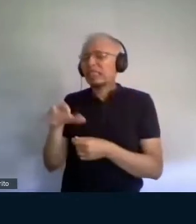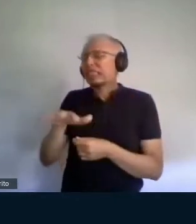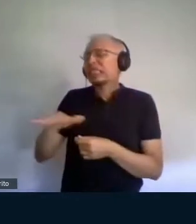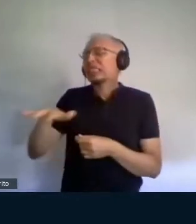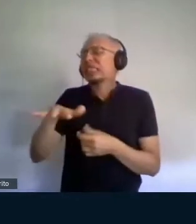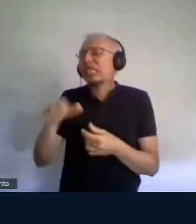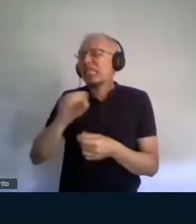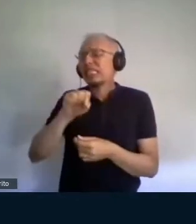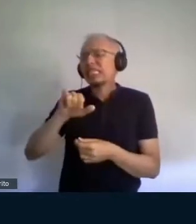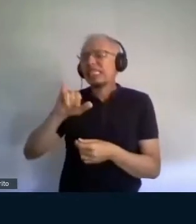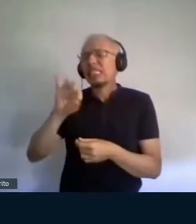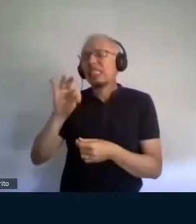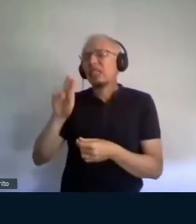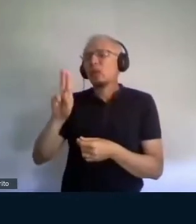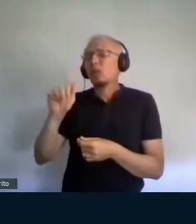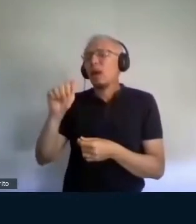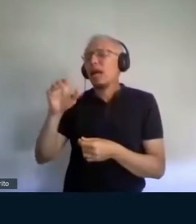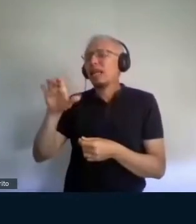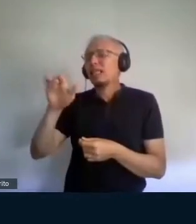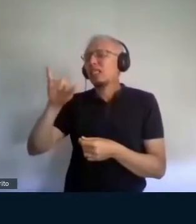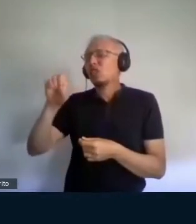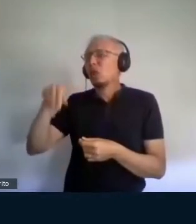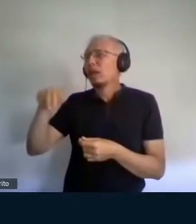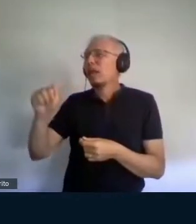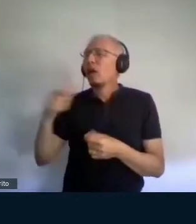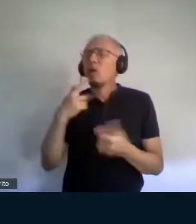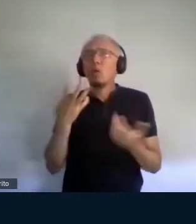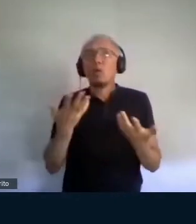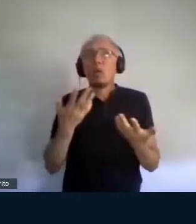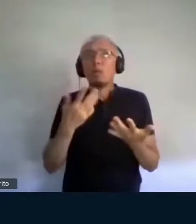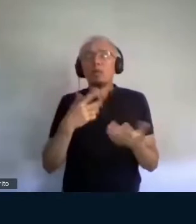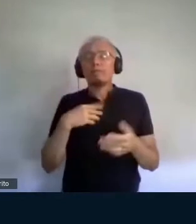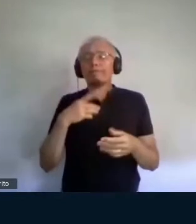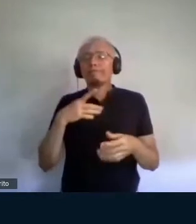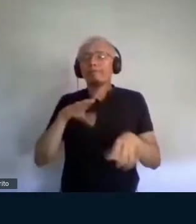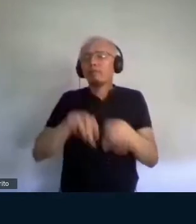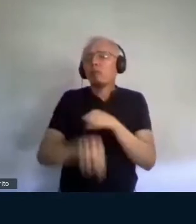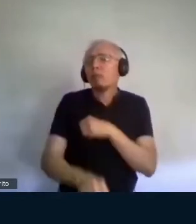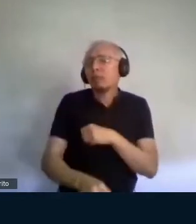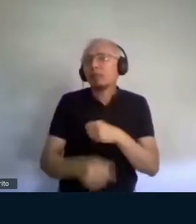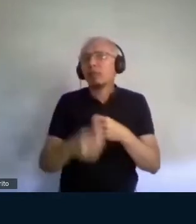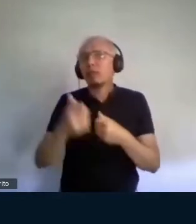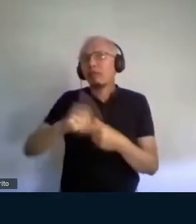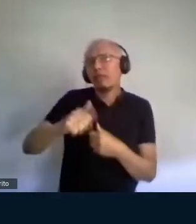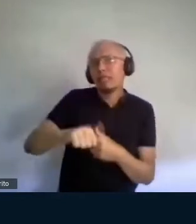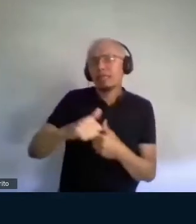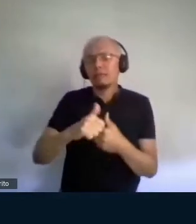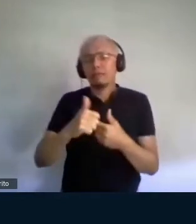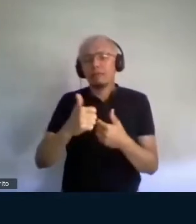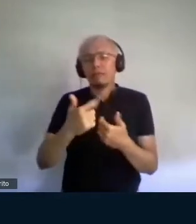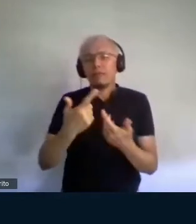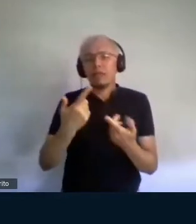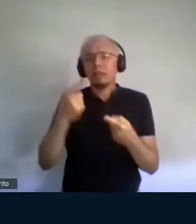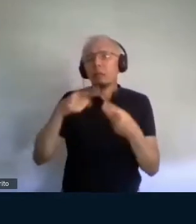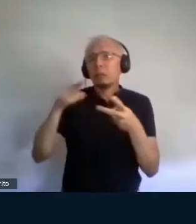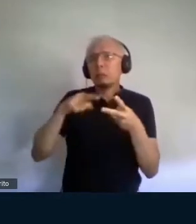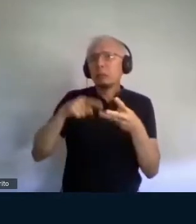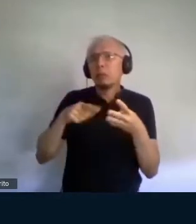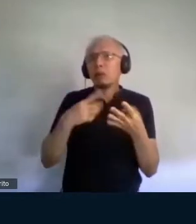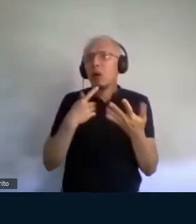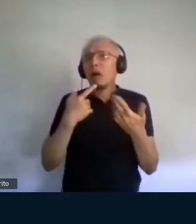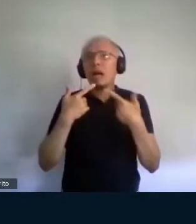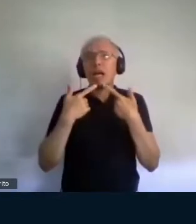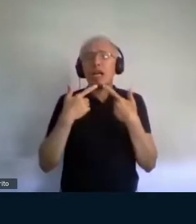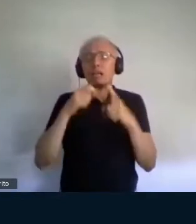meios de pensar a formação, de pensar a avaliação, de pensar as questões sociolinguísticas de uma